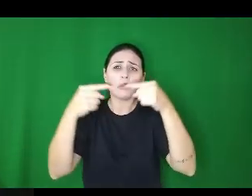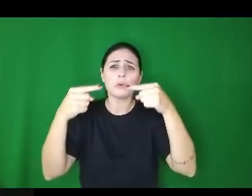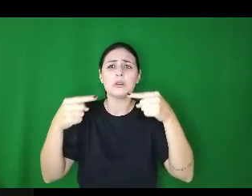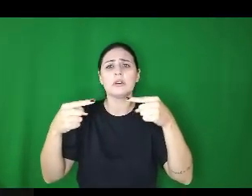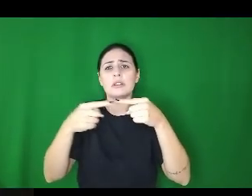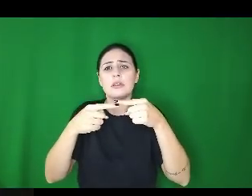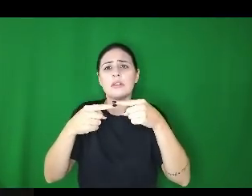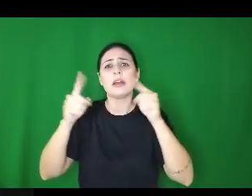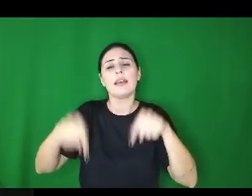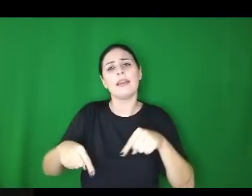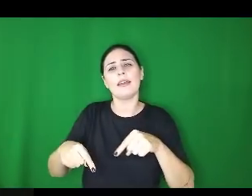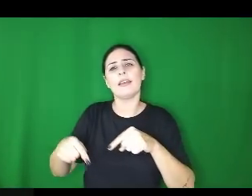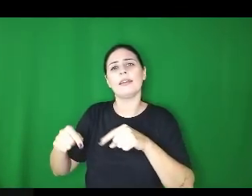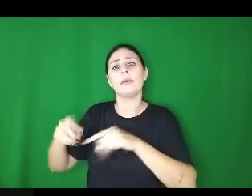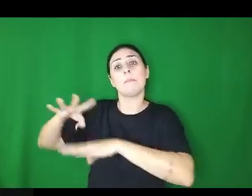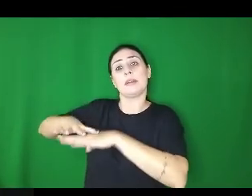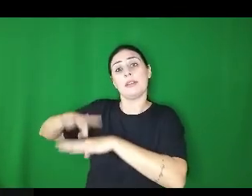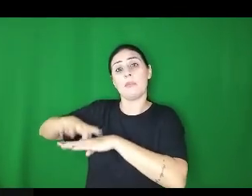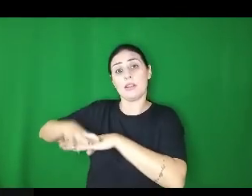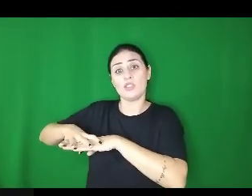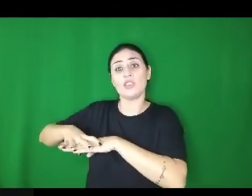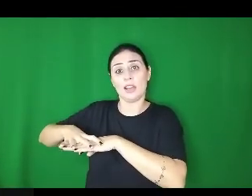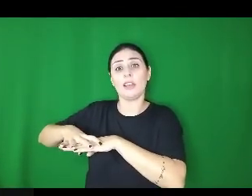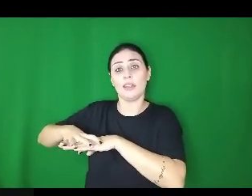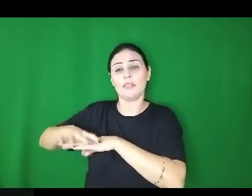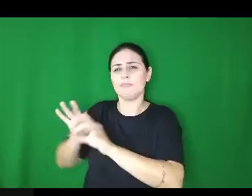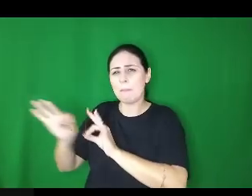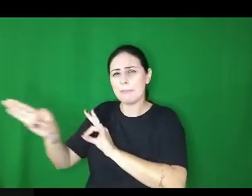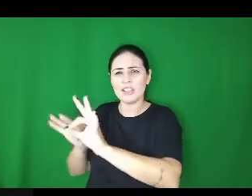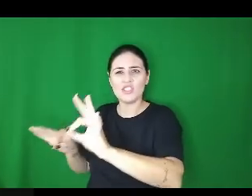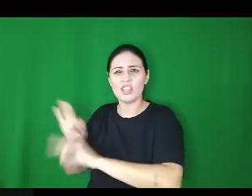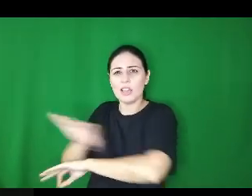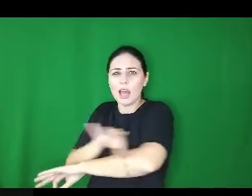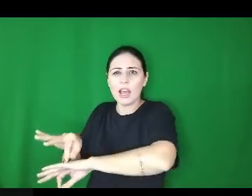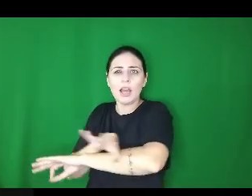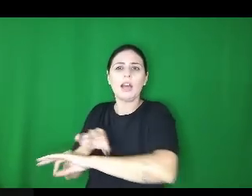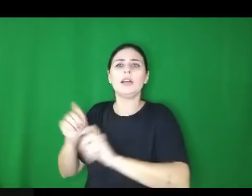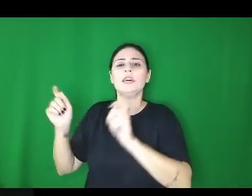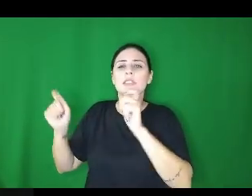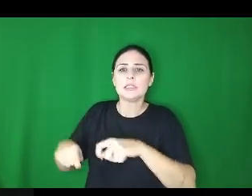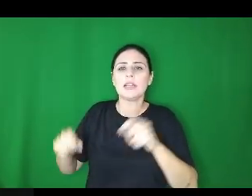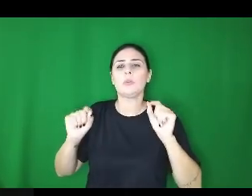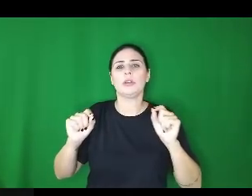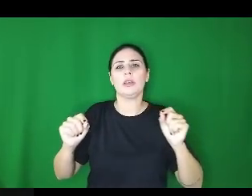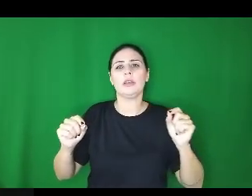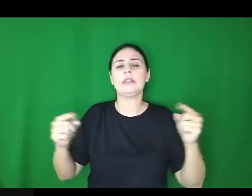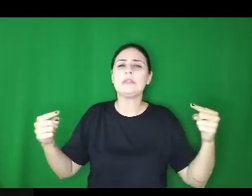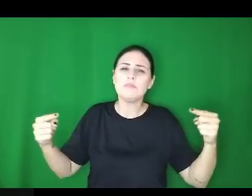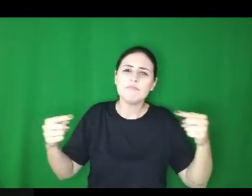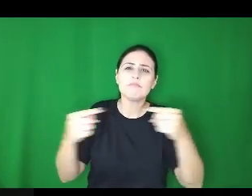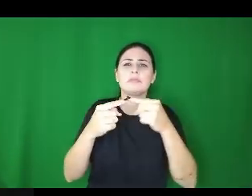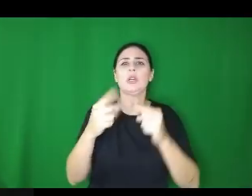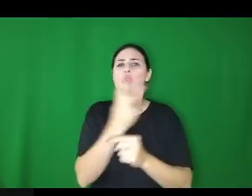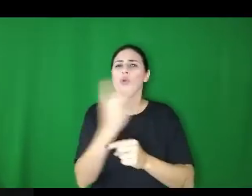Não porque esses conteúdos não sejam importantes, mas porque se considerou que são conteúdos